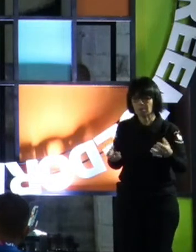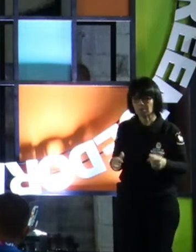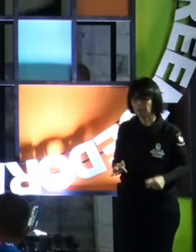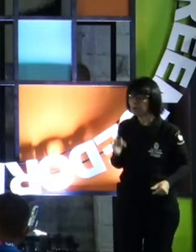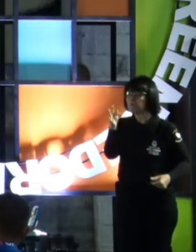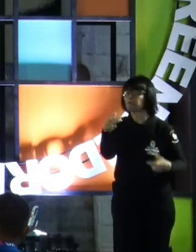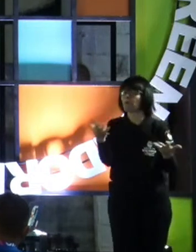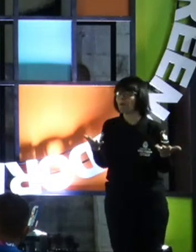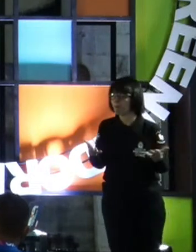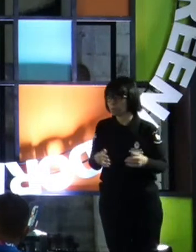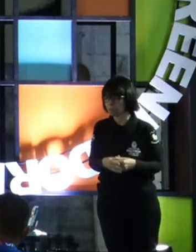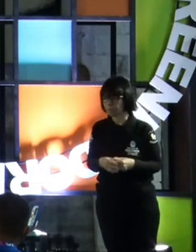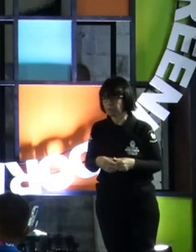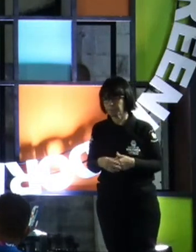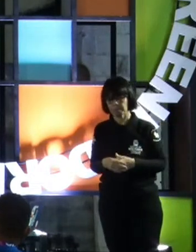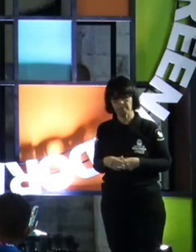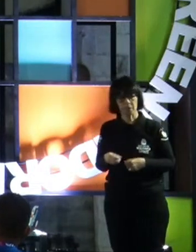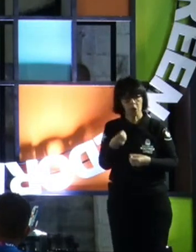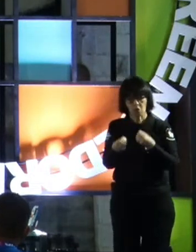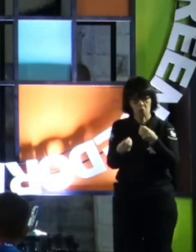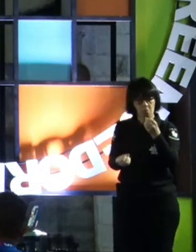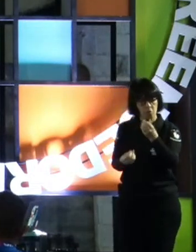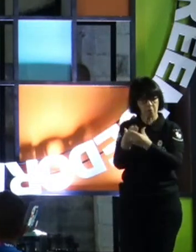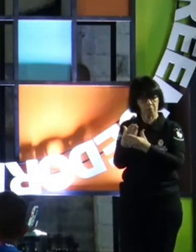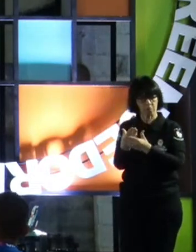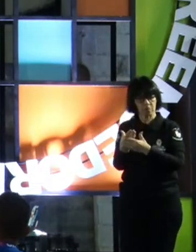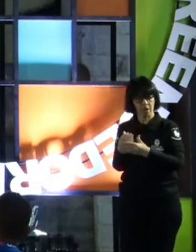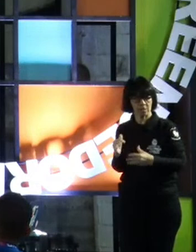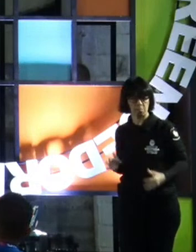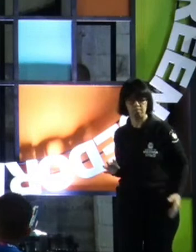é o futuro? De onde é que ele vem?